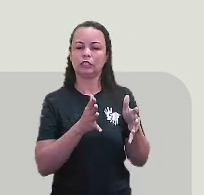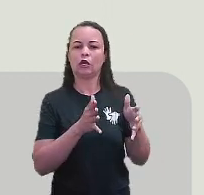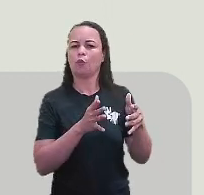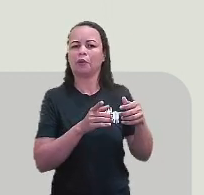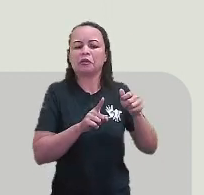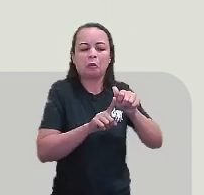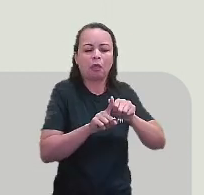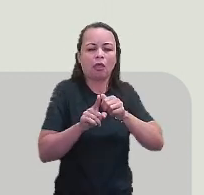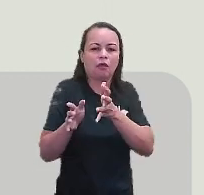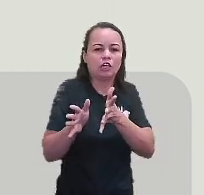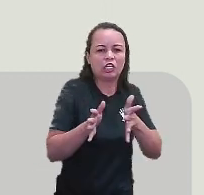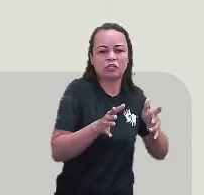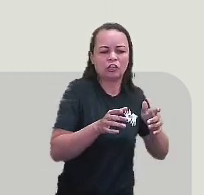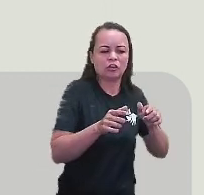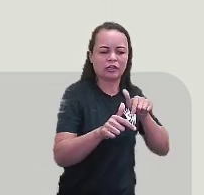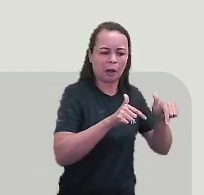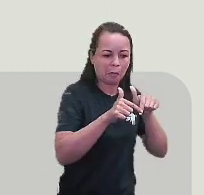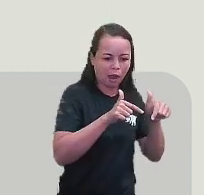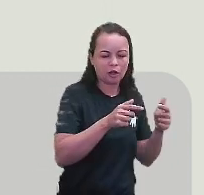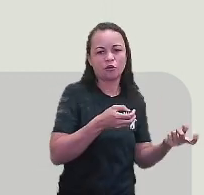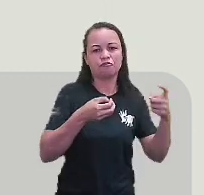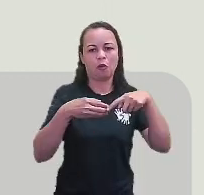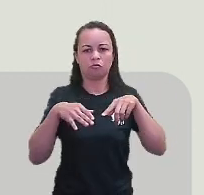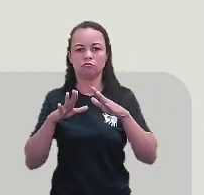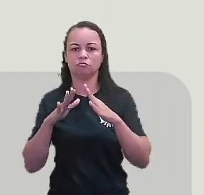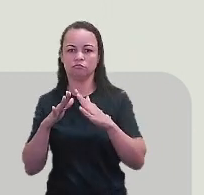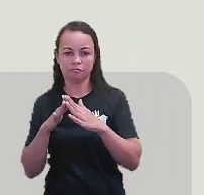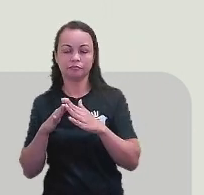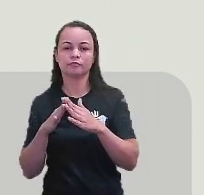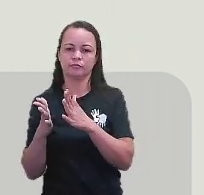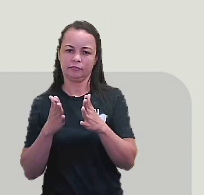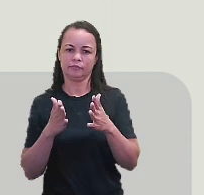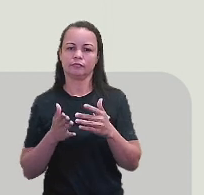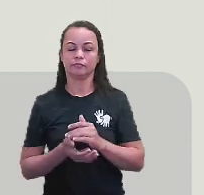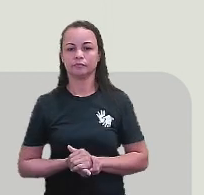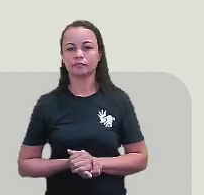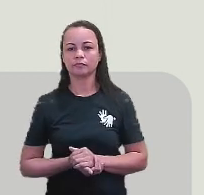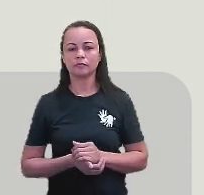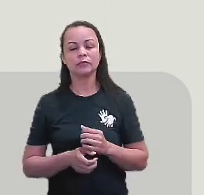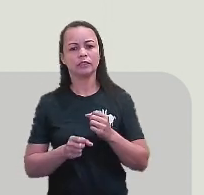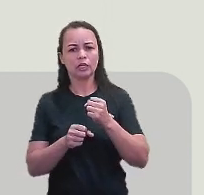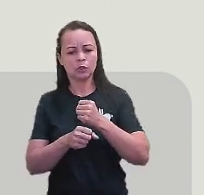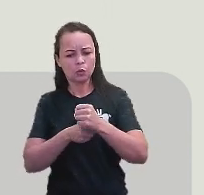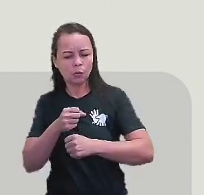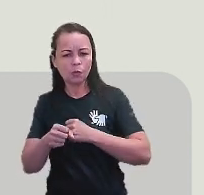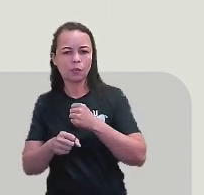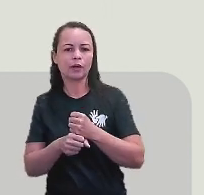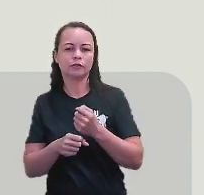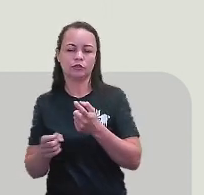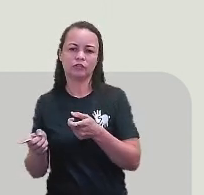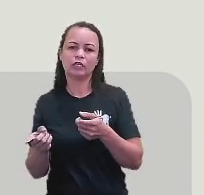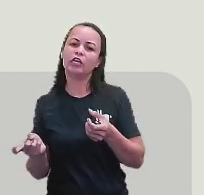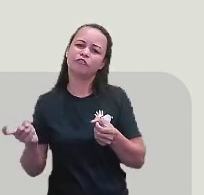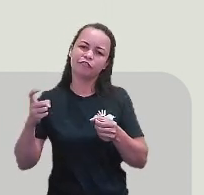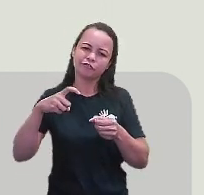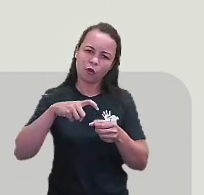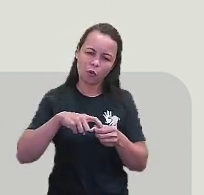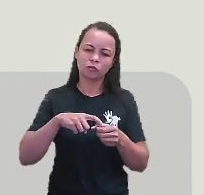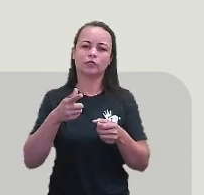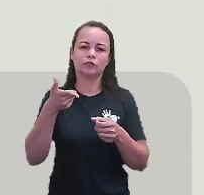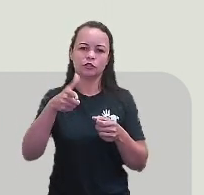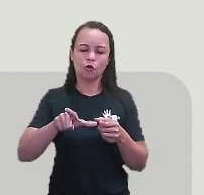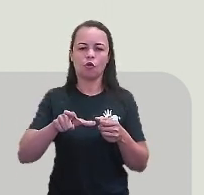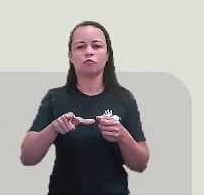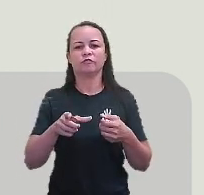volta. Já na transhumância, já são coisas já pré-estabelecidas. E o ano que vem, geralmente, ele vai retornar para fazer